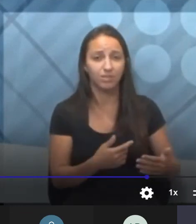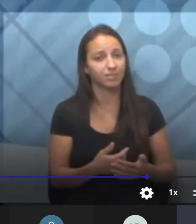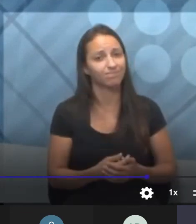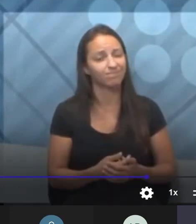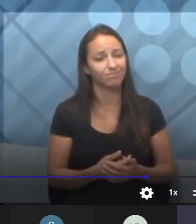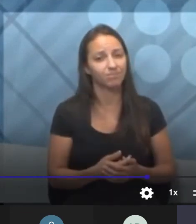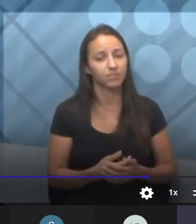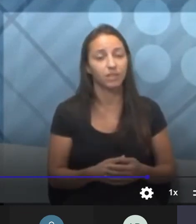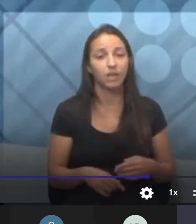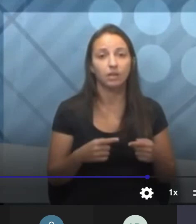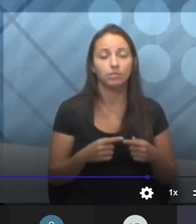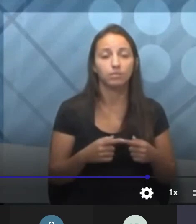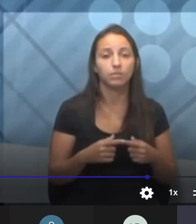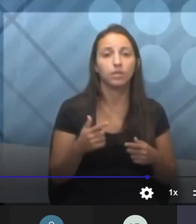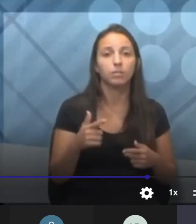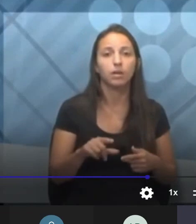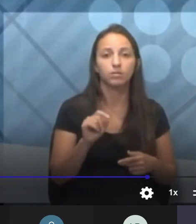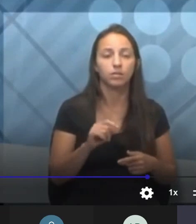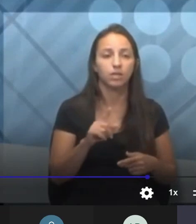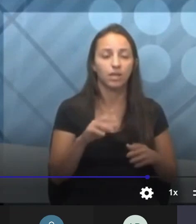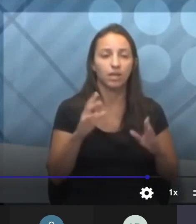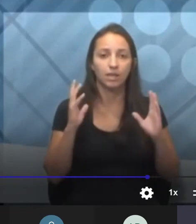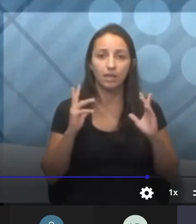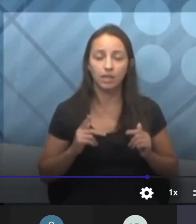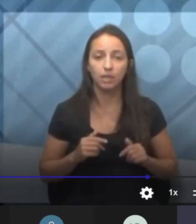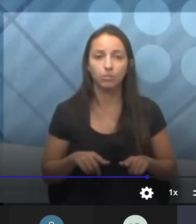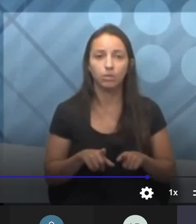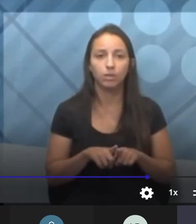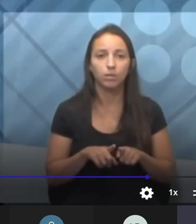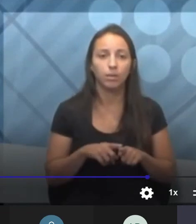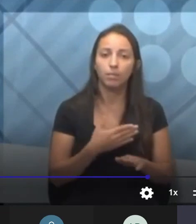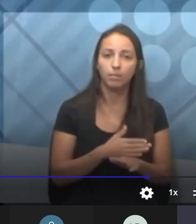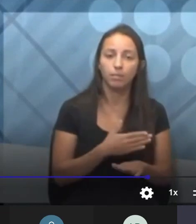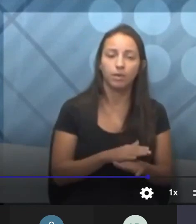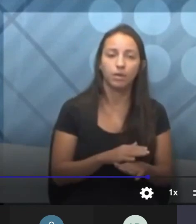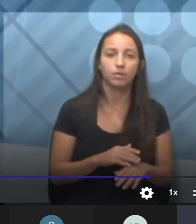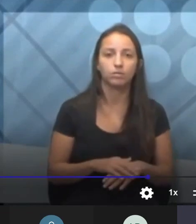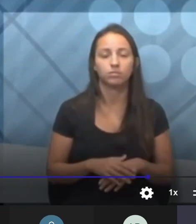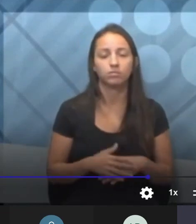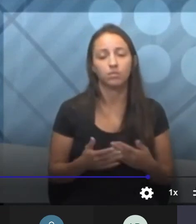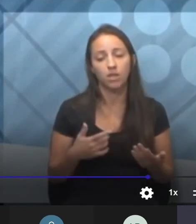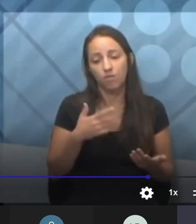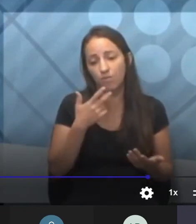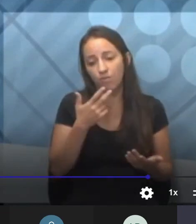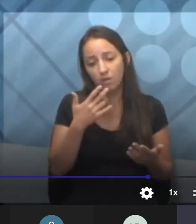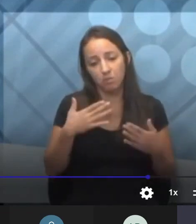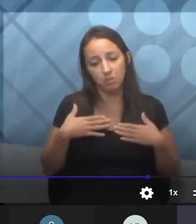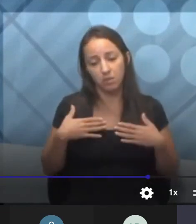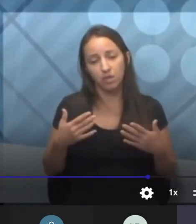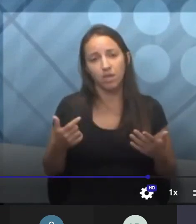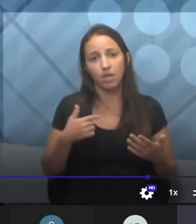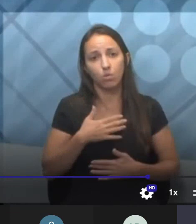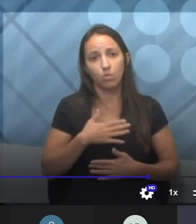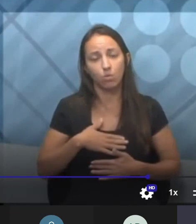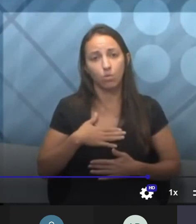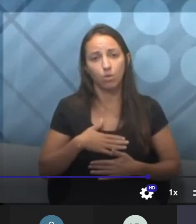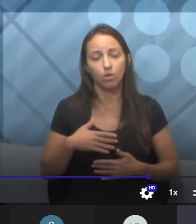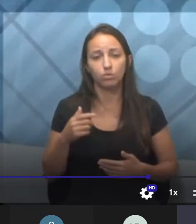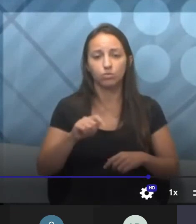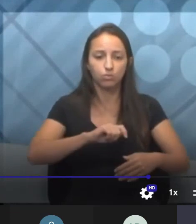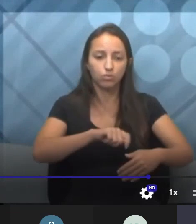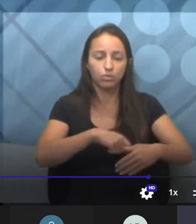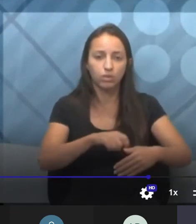mais o ambiente ser muito limpo e ser muito funcional, que a pessoa... eu falo isso por mim, eu gosto muito de cozinhar também.